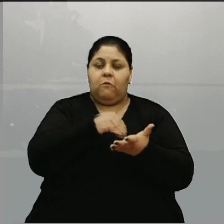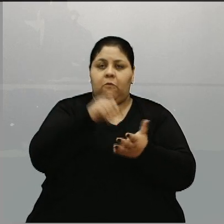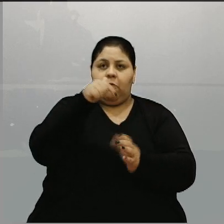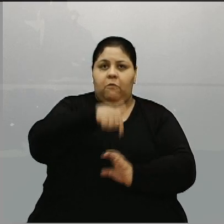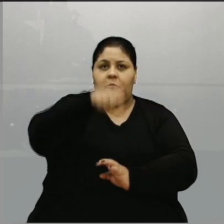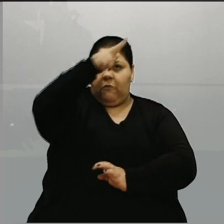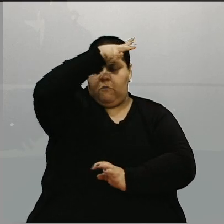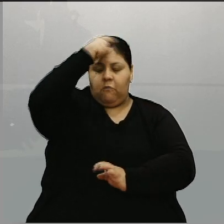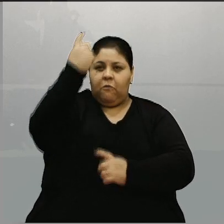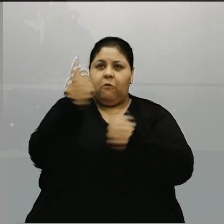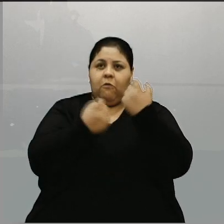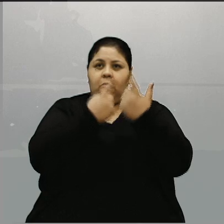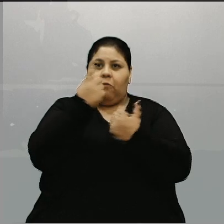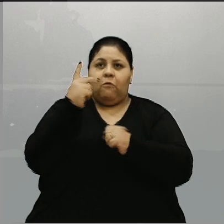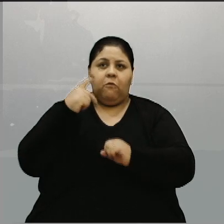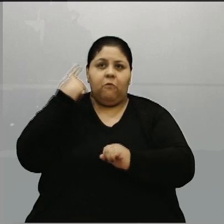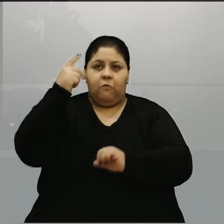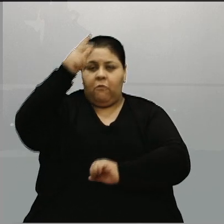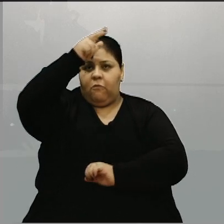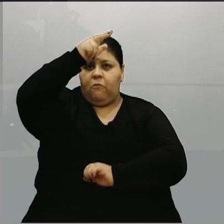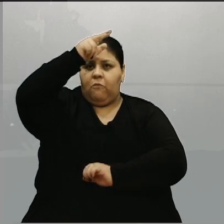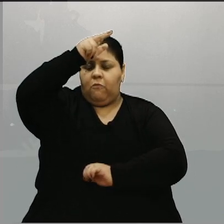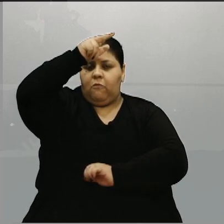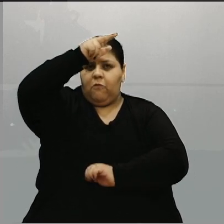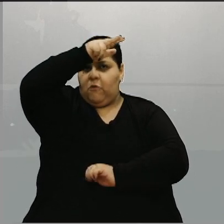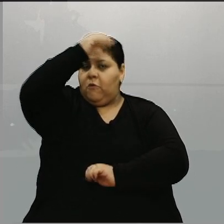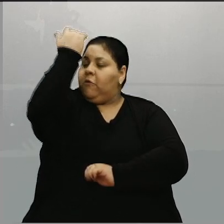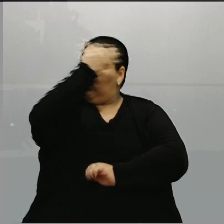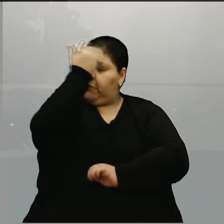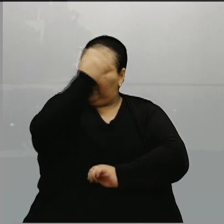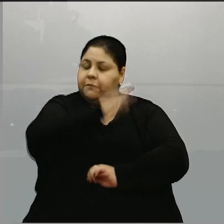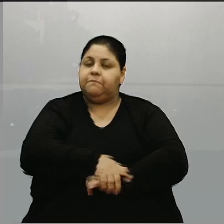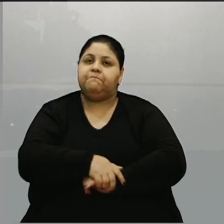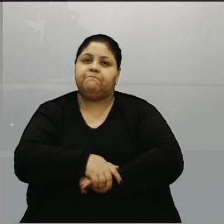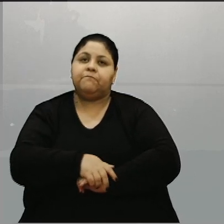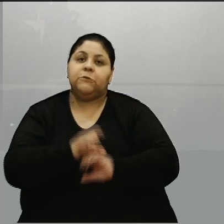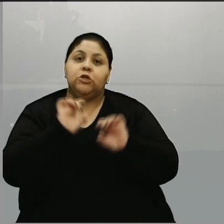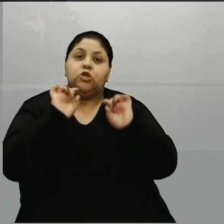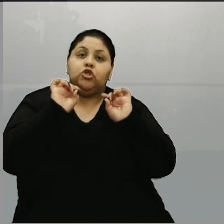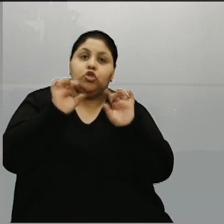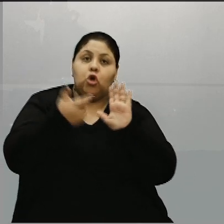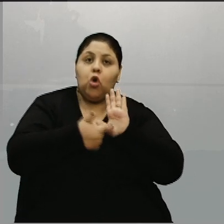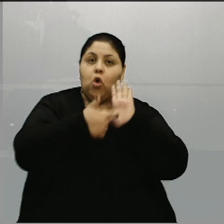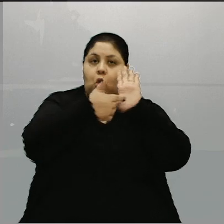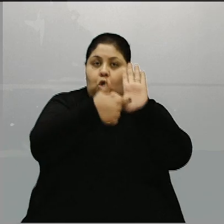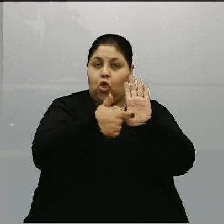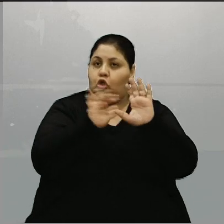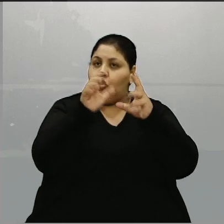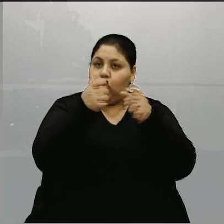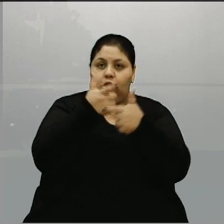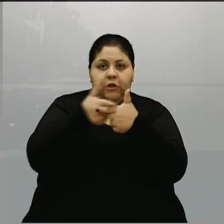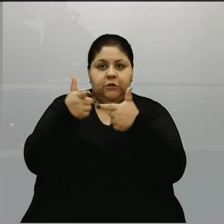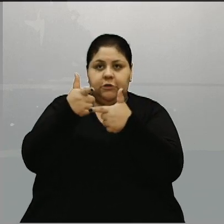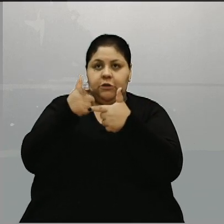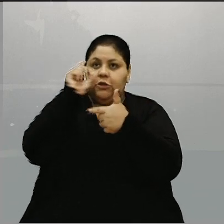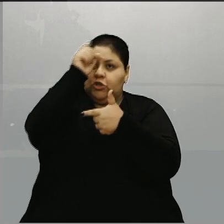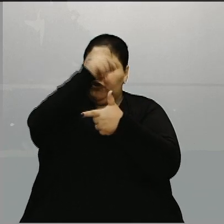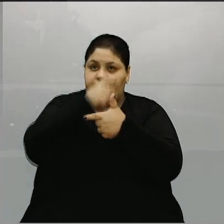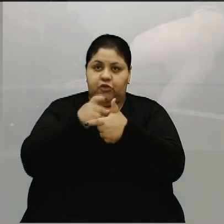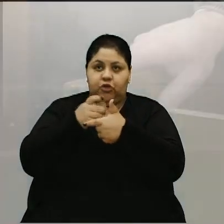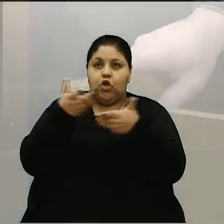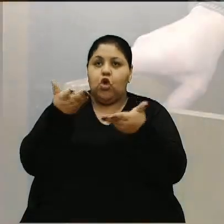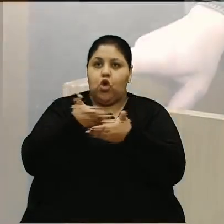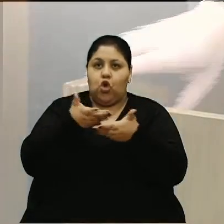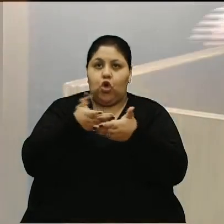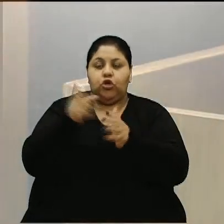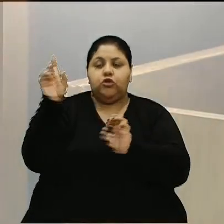município, alguns vereadores e o prefeito. Então eu queria mais mostrar, apesar de todas as dificuldades que a gente vem passando no